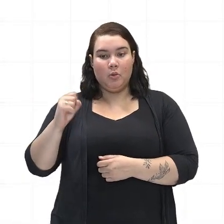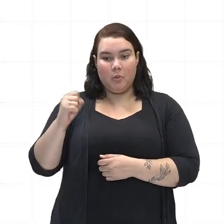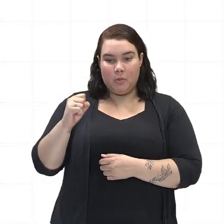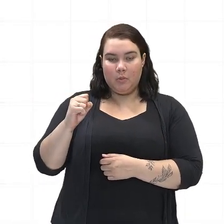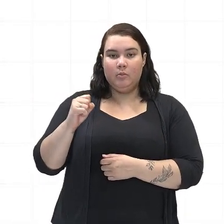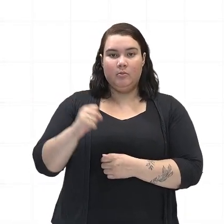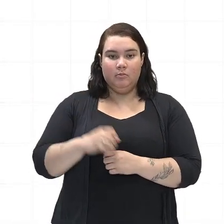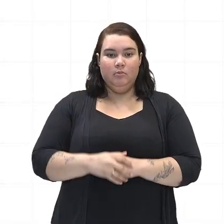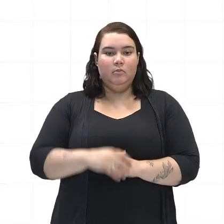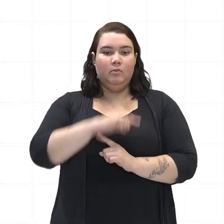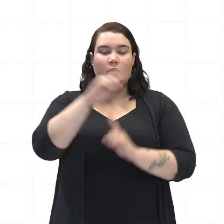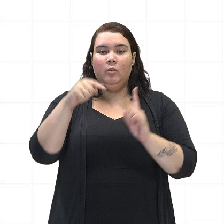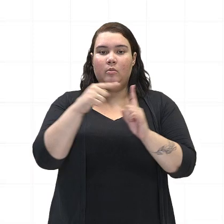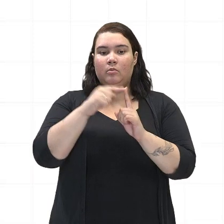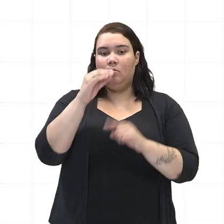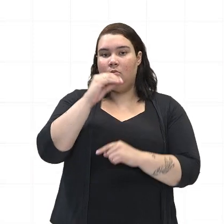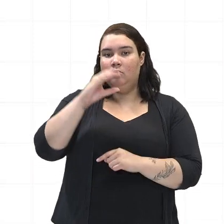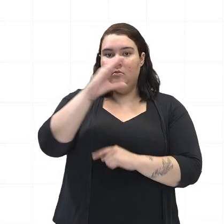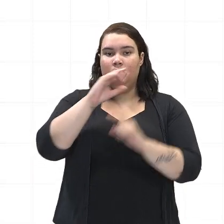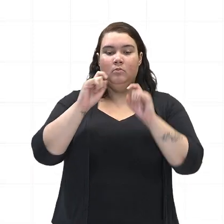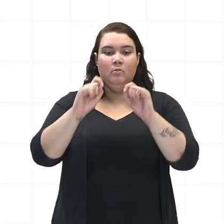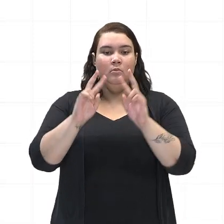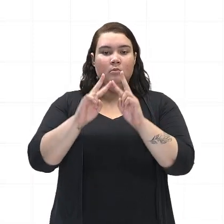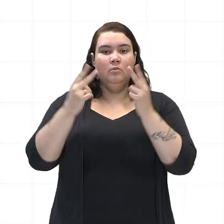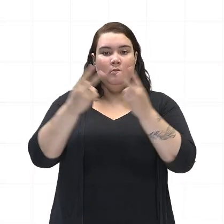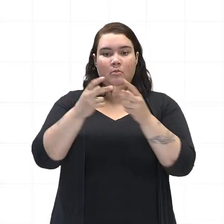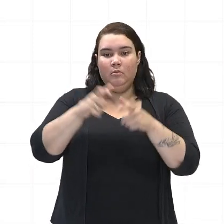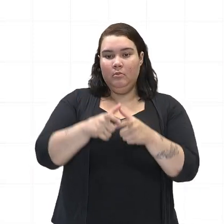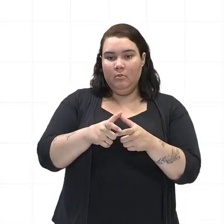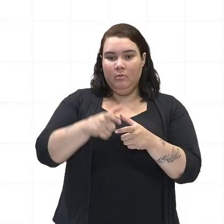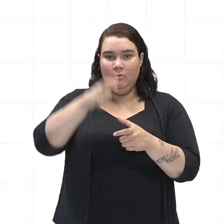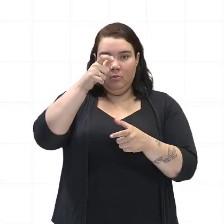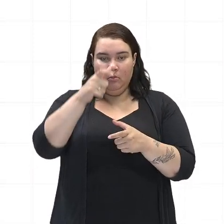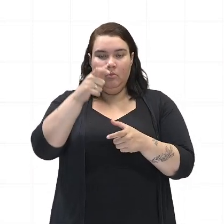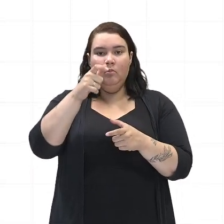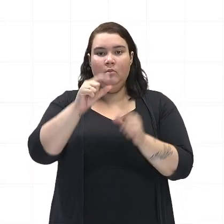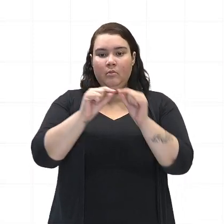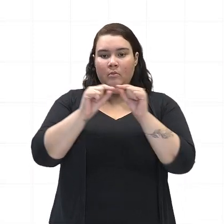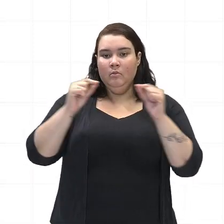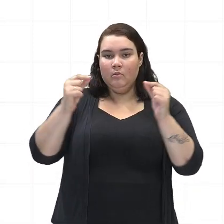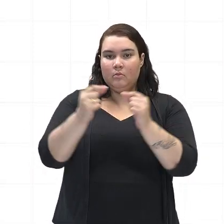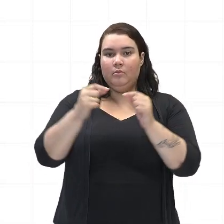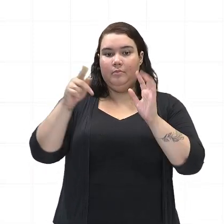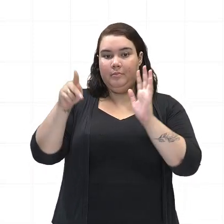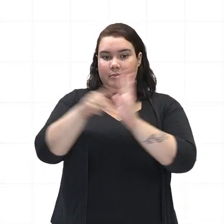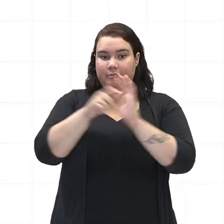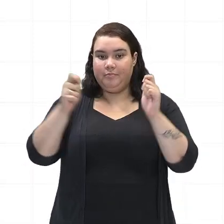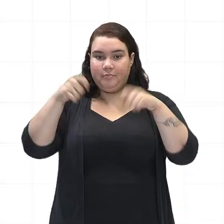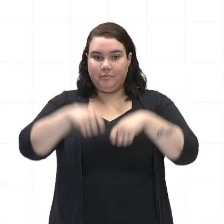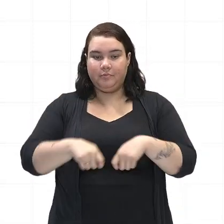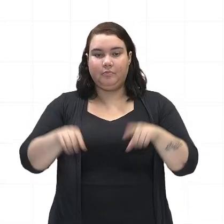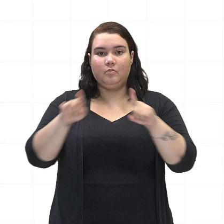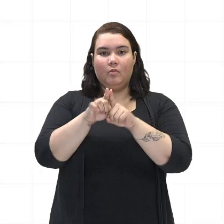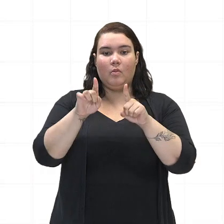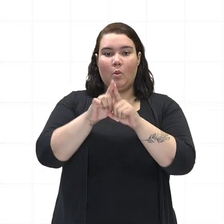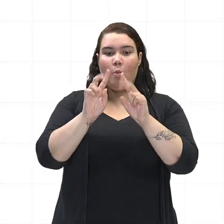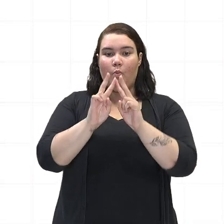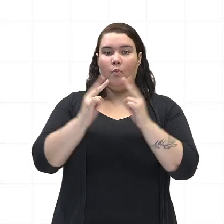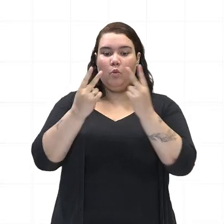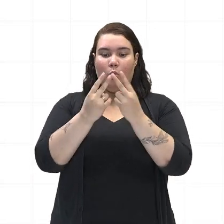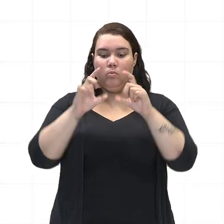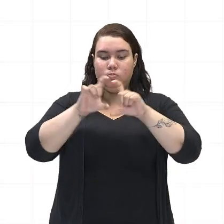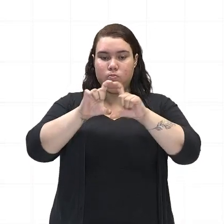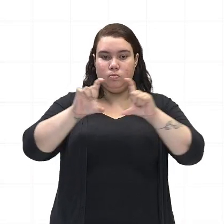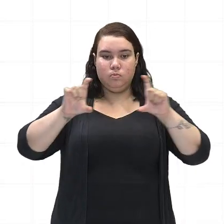68. Objeto de conhecimento, volume de cilindro reto, medidas de capacidade, volume do